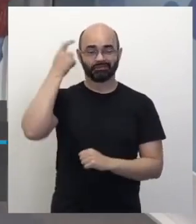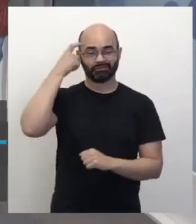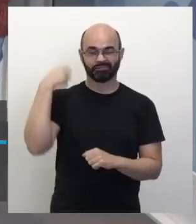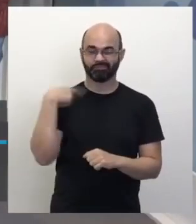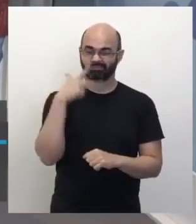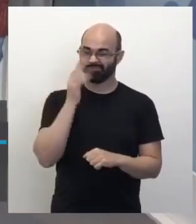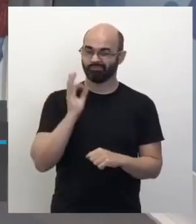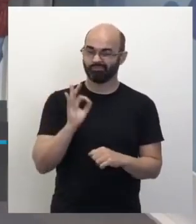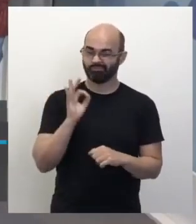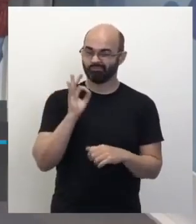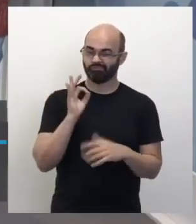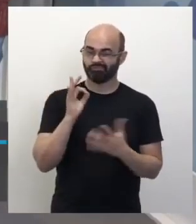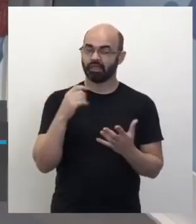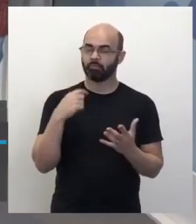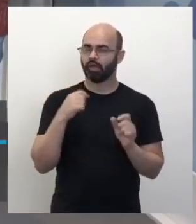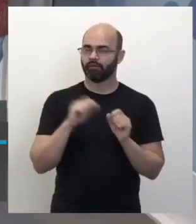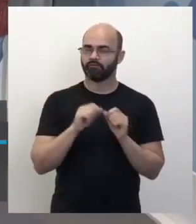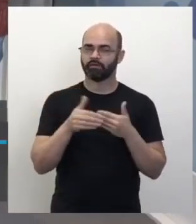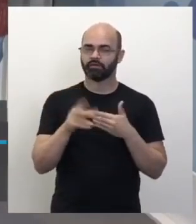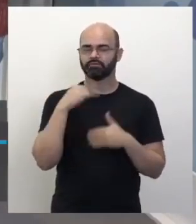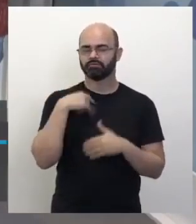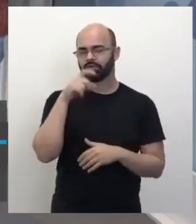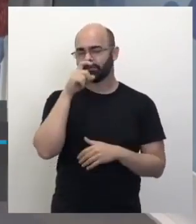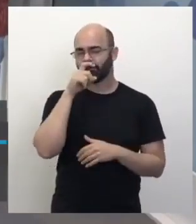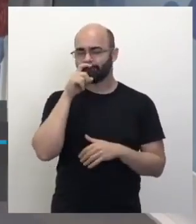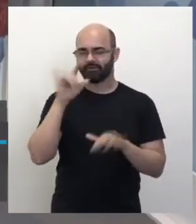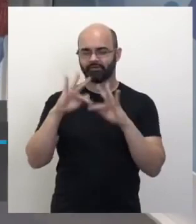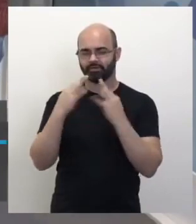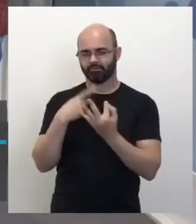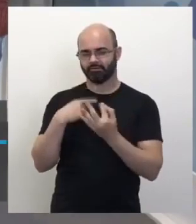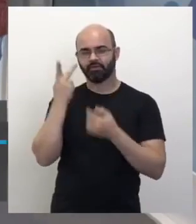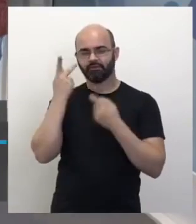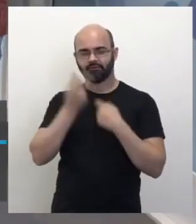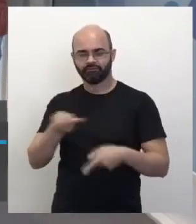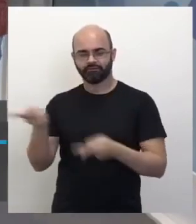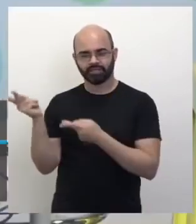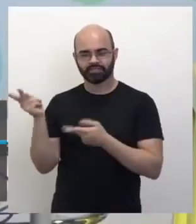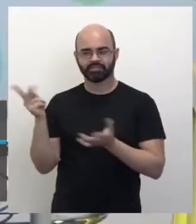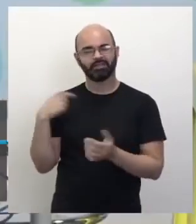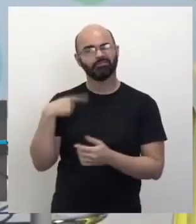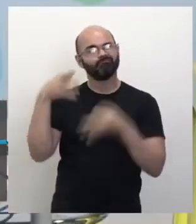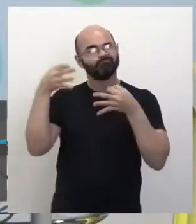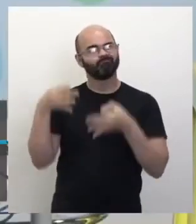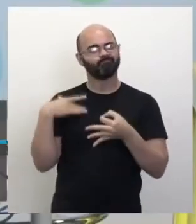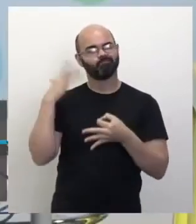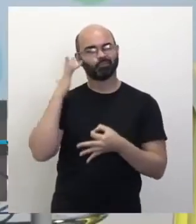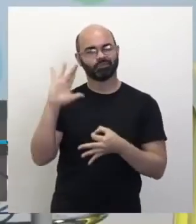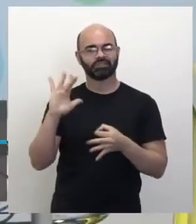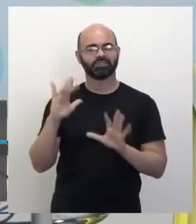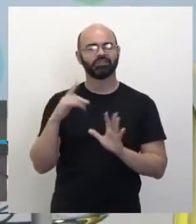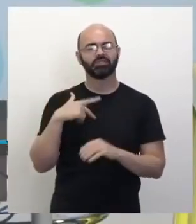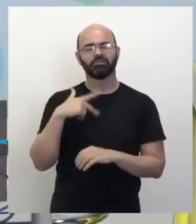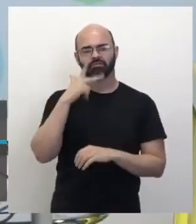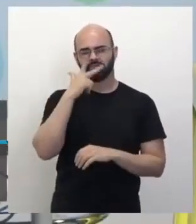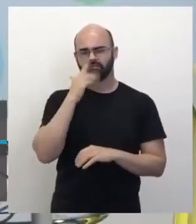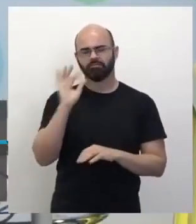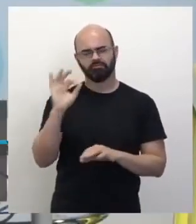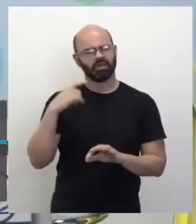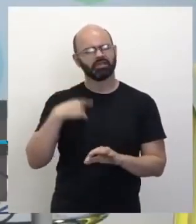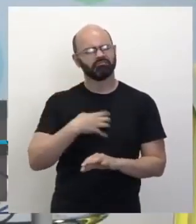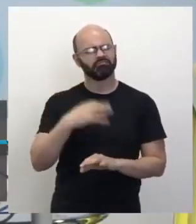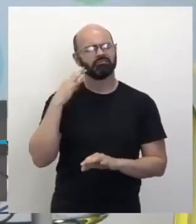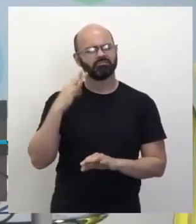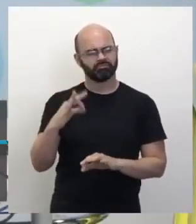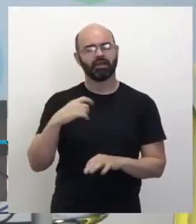I will visit my parents. Okay. Yes. So I don't know yet. Okay. But for sure, I'm going